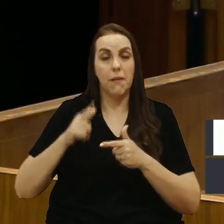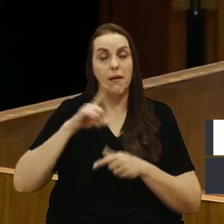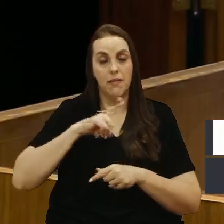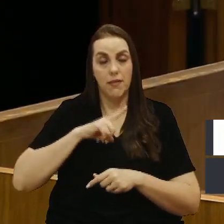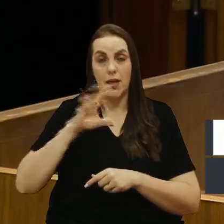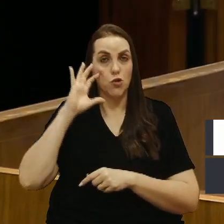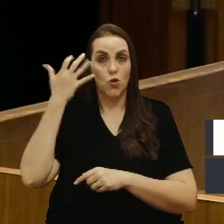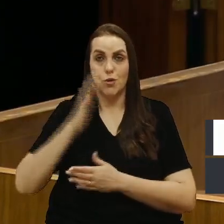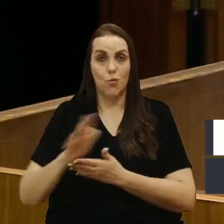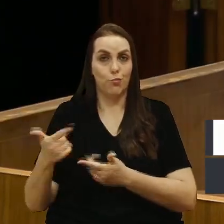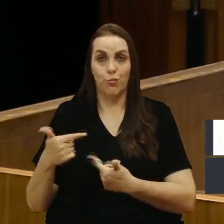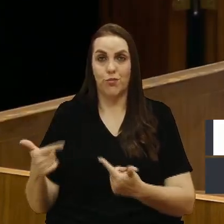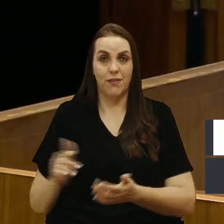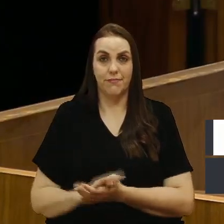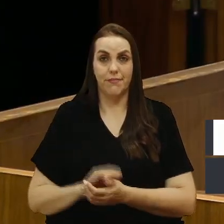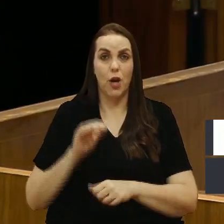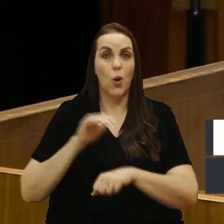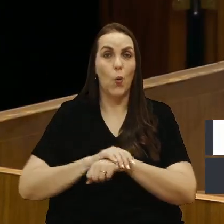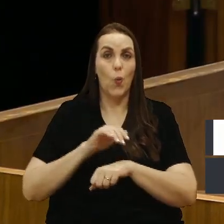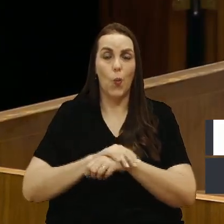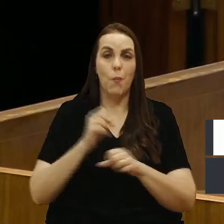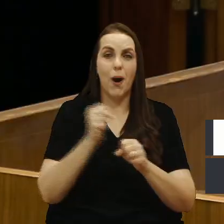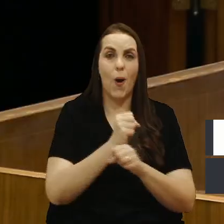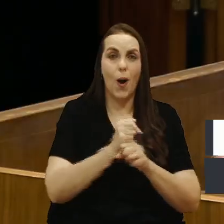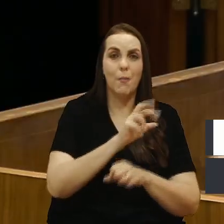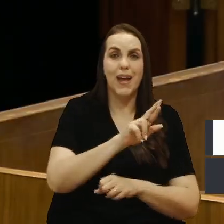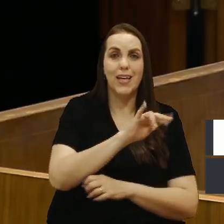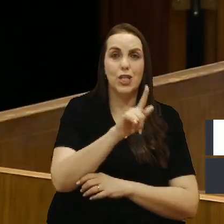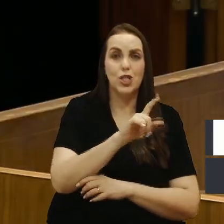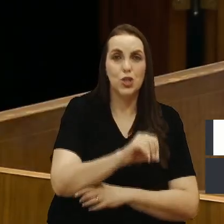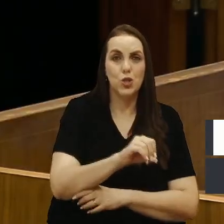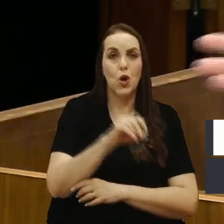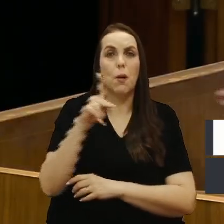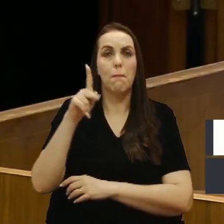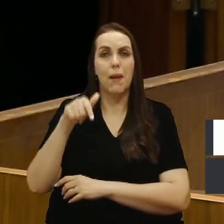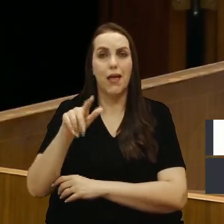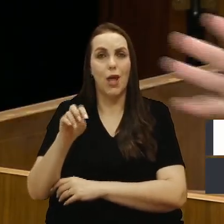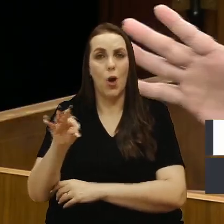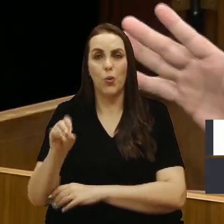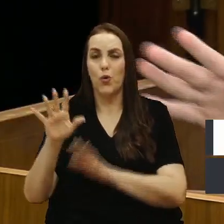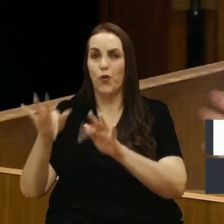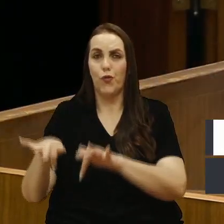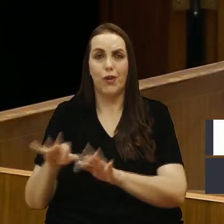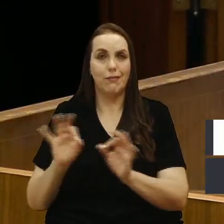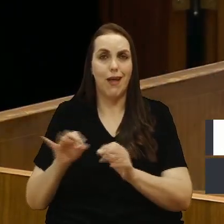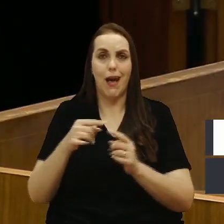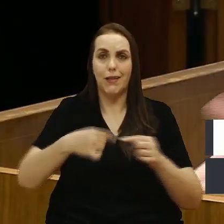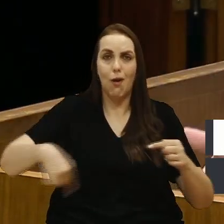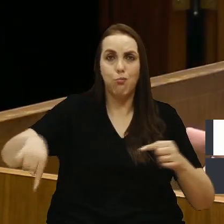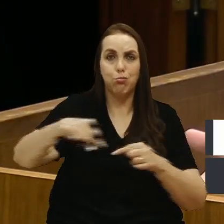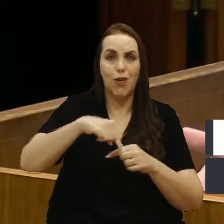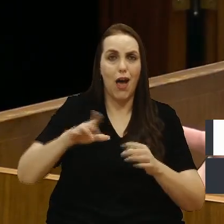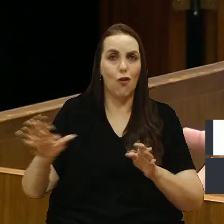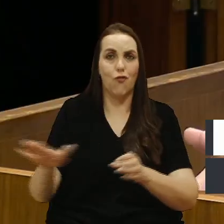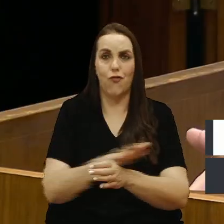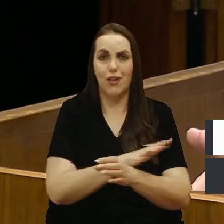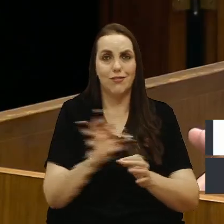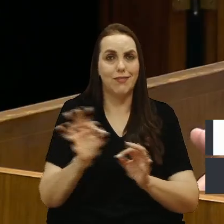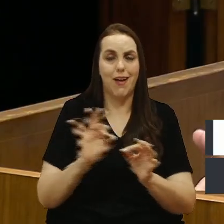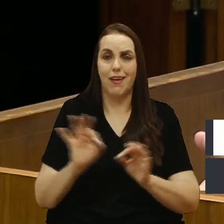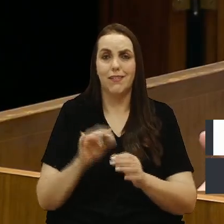problema, eles botam a culpa da obra do Risso, do Planalto, que não acabou, de todas as obras, os buracos que eles não fecham, nas